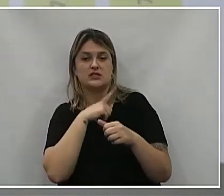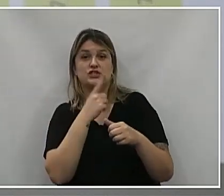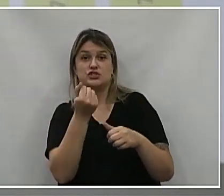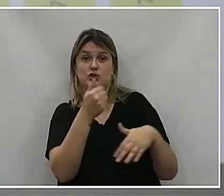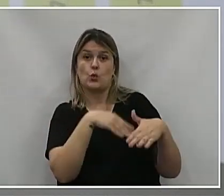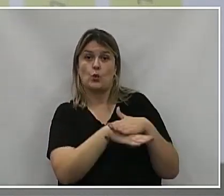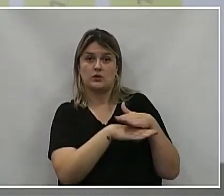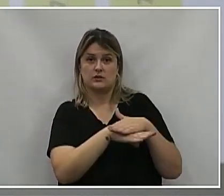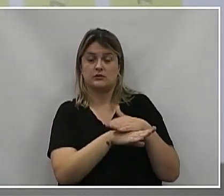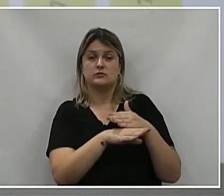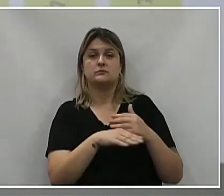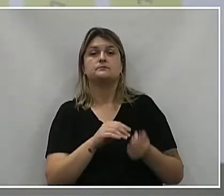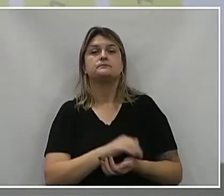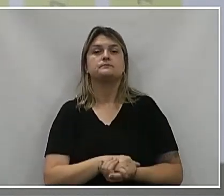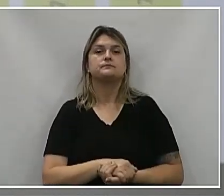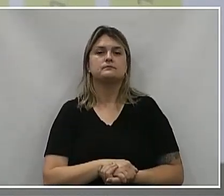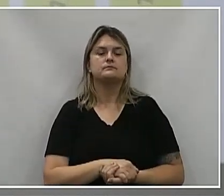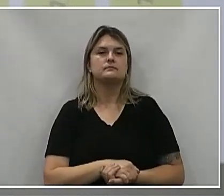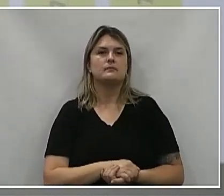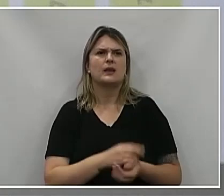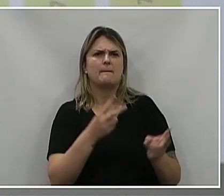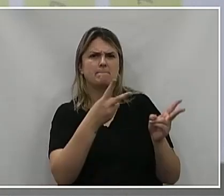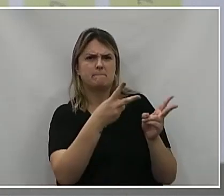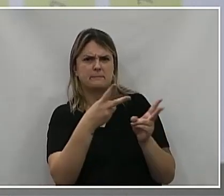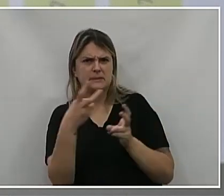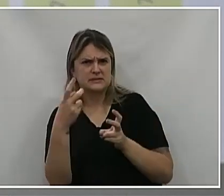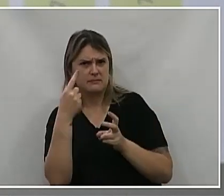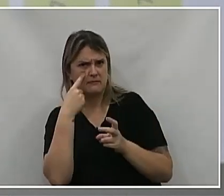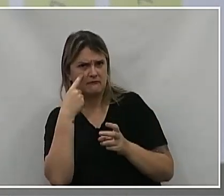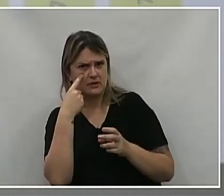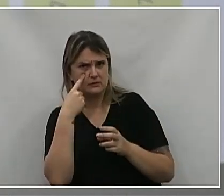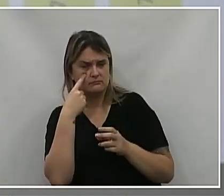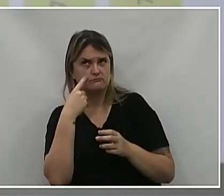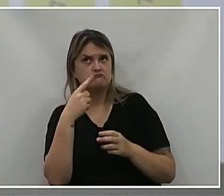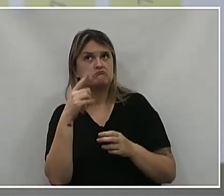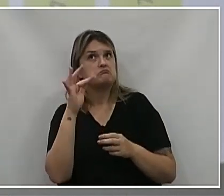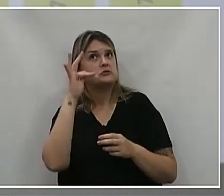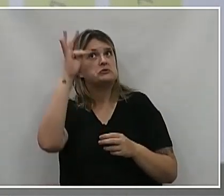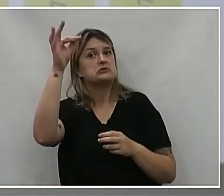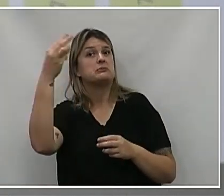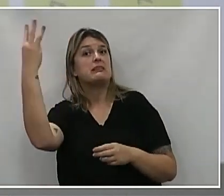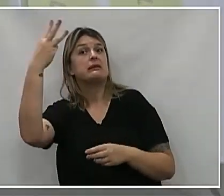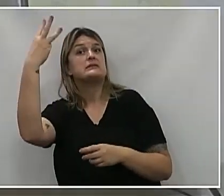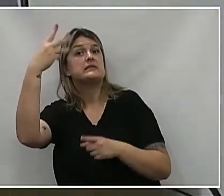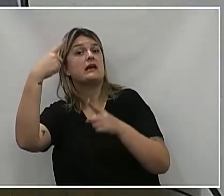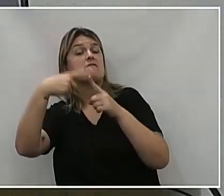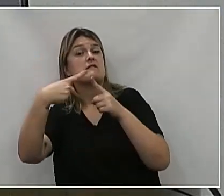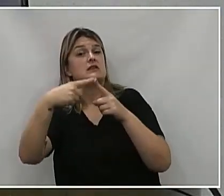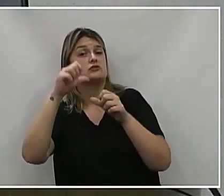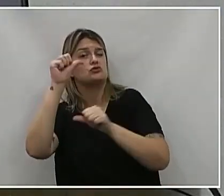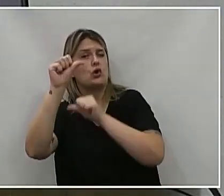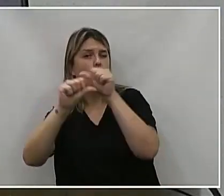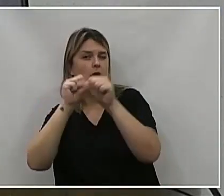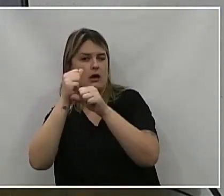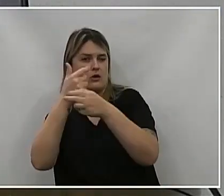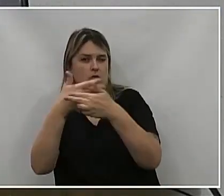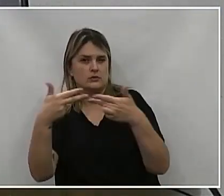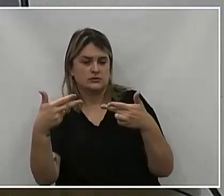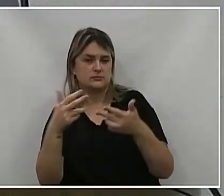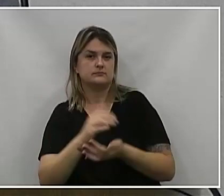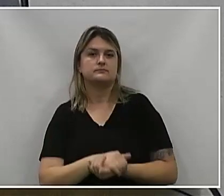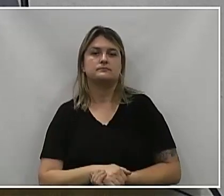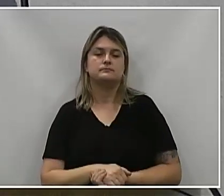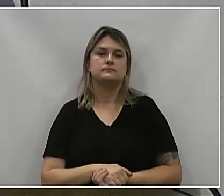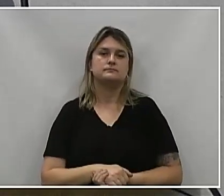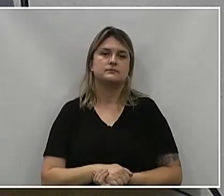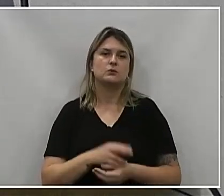substituído. Aqui, a gente pode considerar uma terceira substituição, que não estava previsto na PPP. Tá? Então, para isso